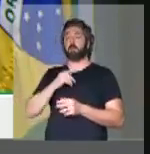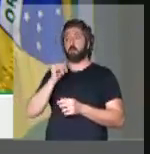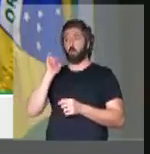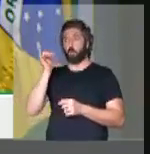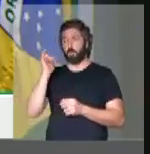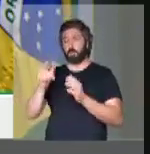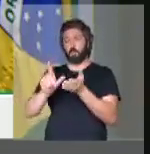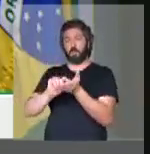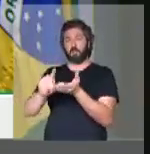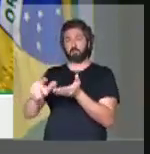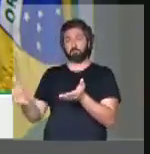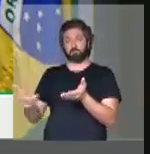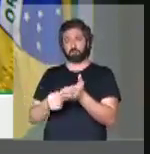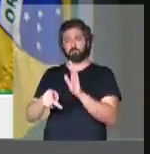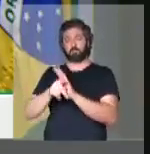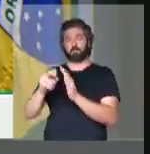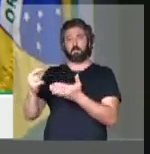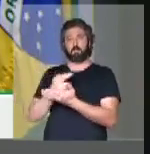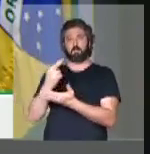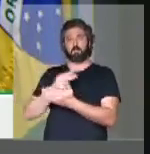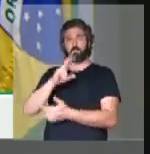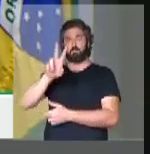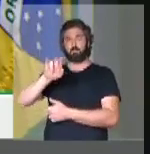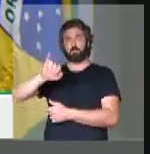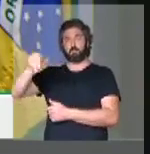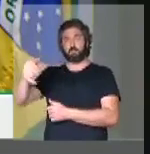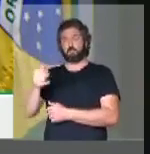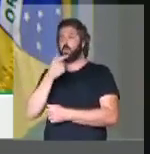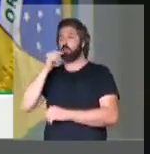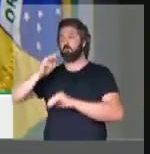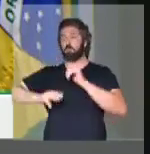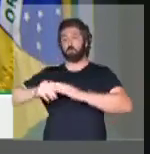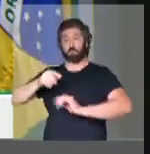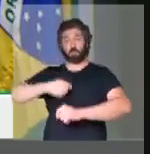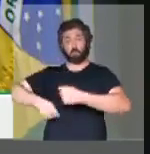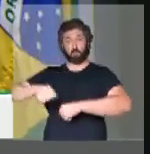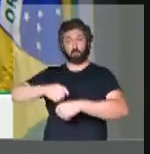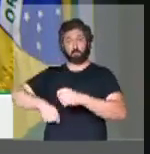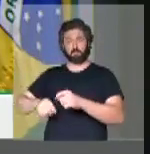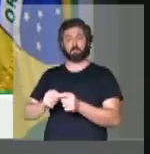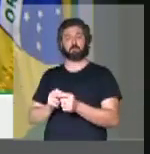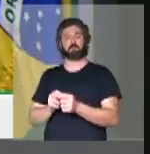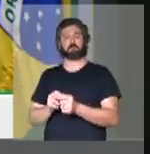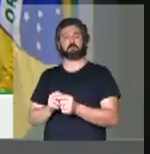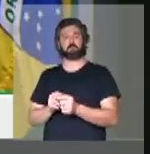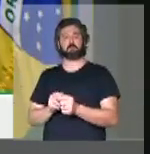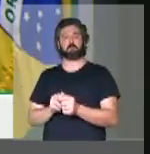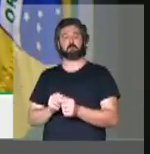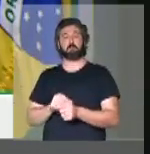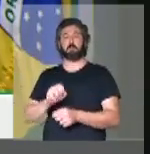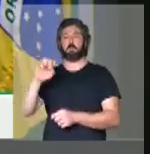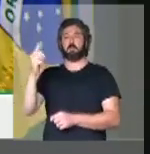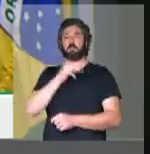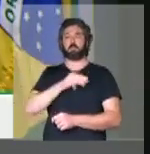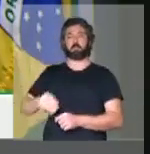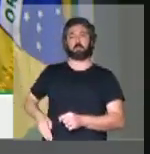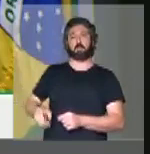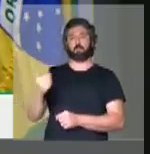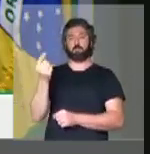reportar um belo artigo do último número da Veja, desse grande economista brasileiro, que foi ministro da